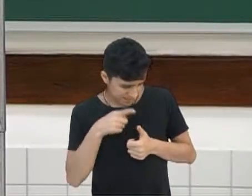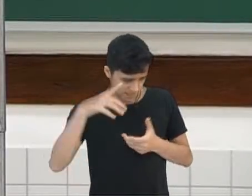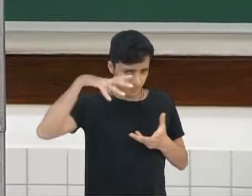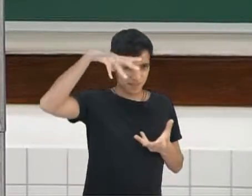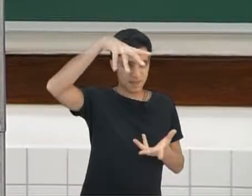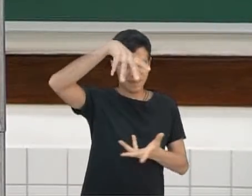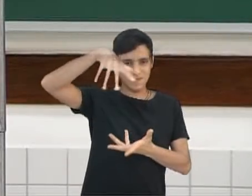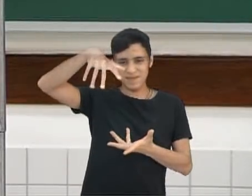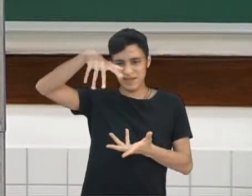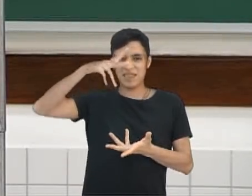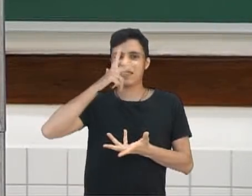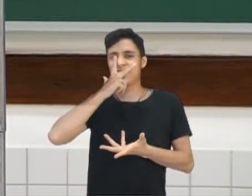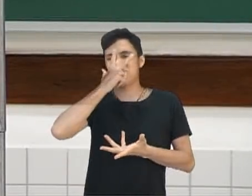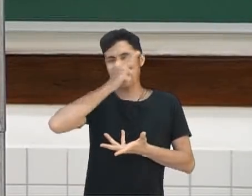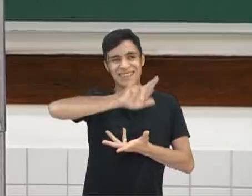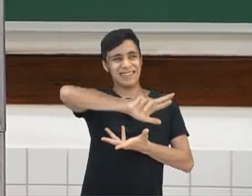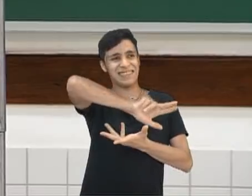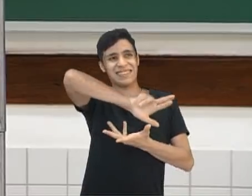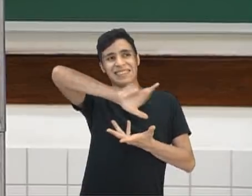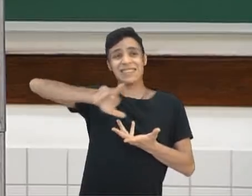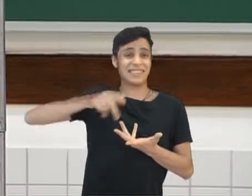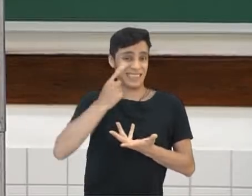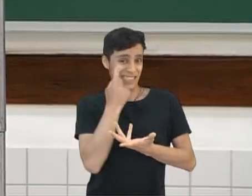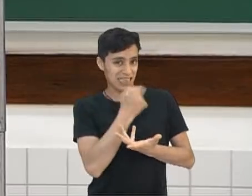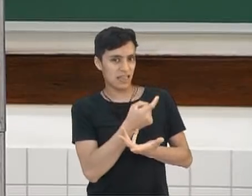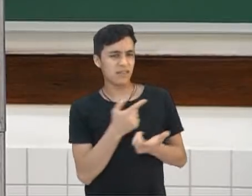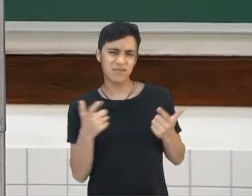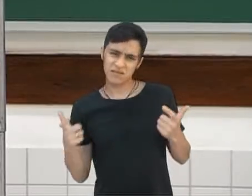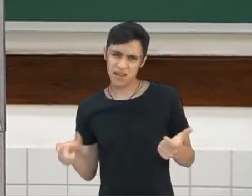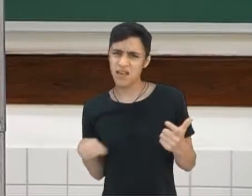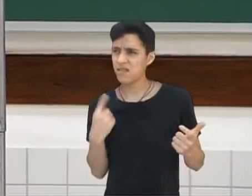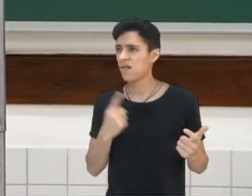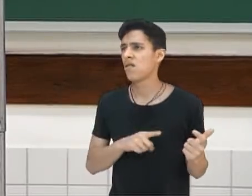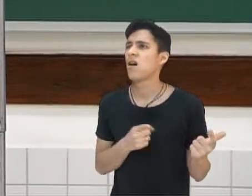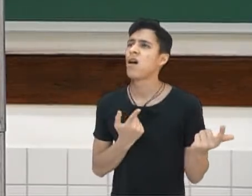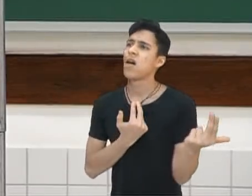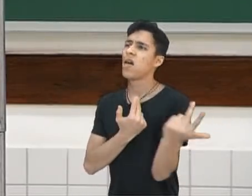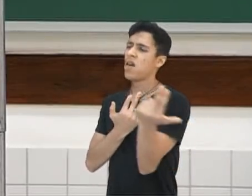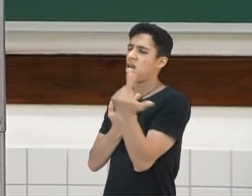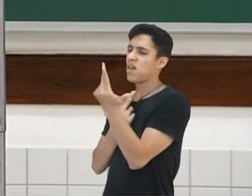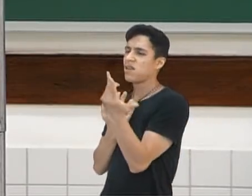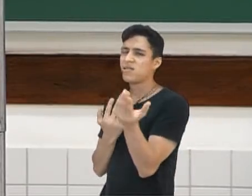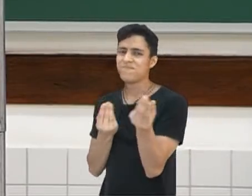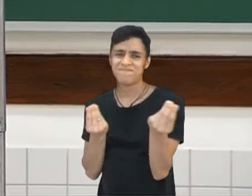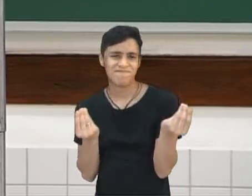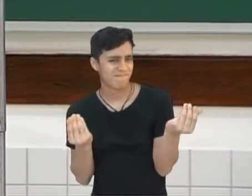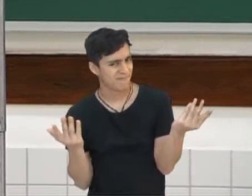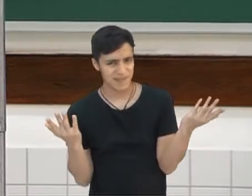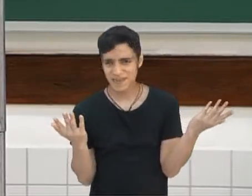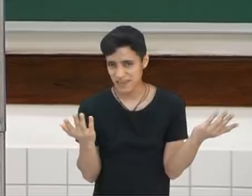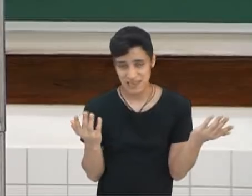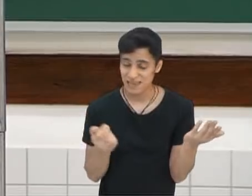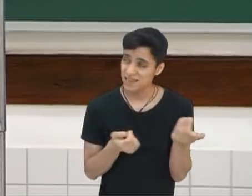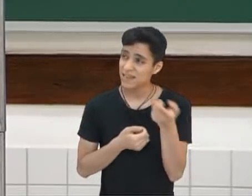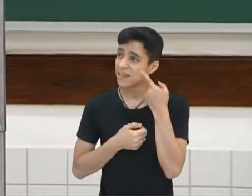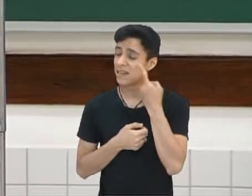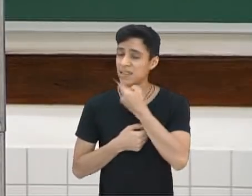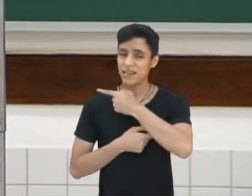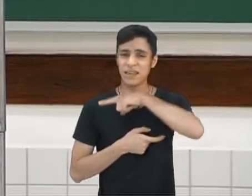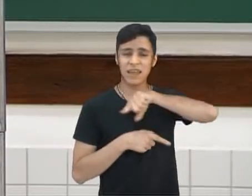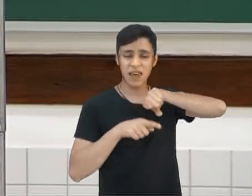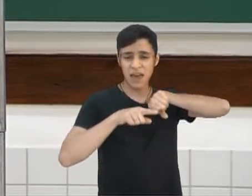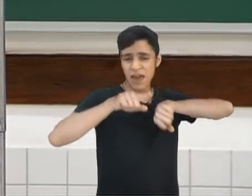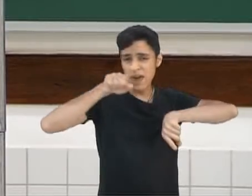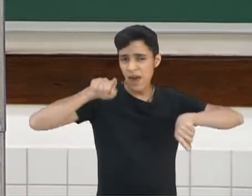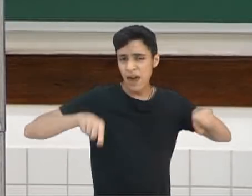mais interessante. Seria chato, não seria? Se todos nós fôssemos iguais? Não teria graça. Então, essa variabilidade, além